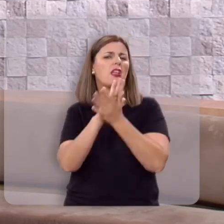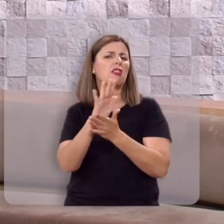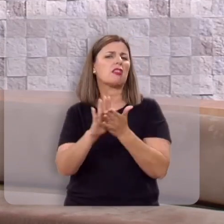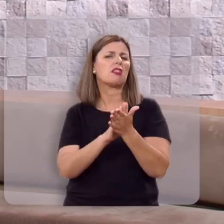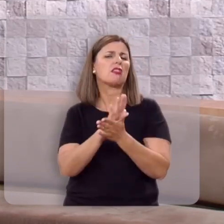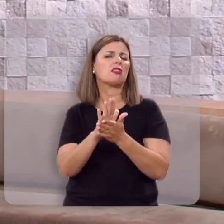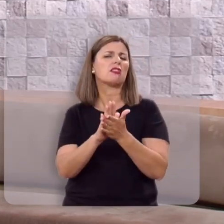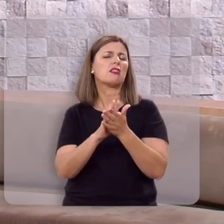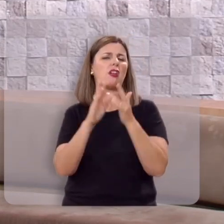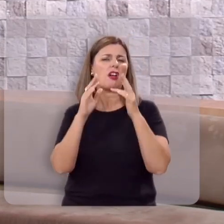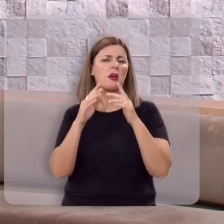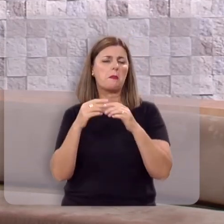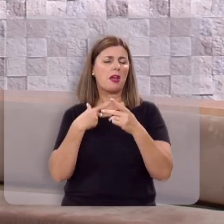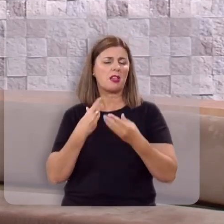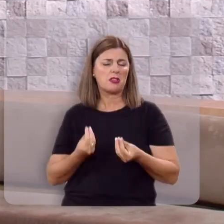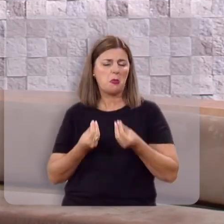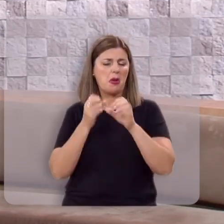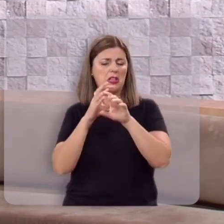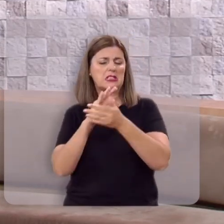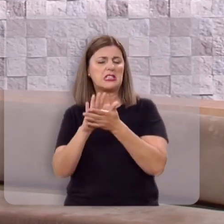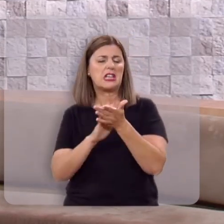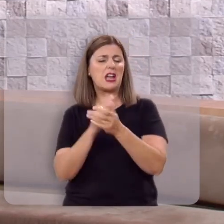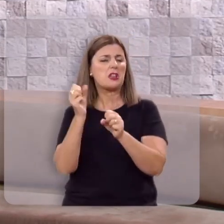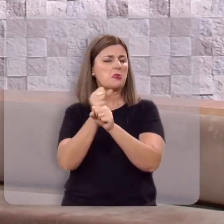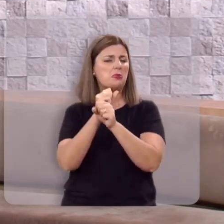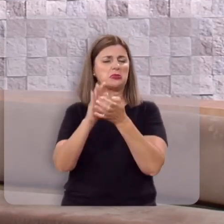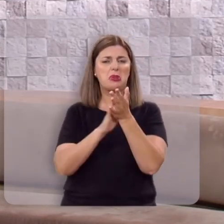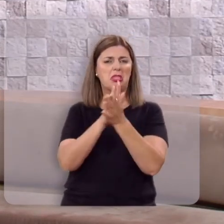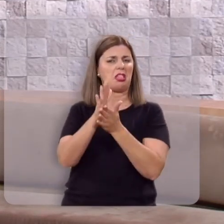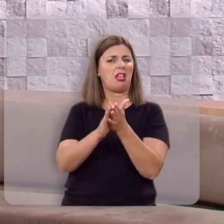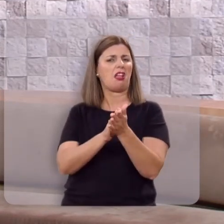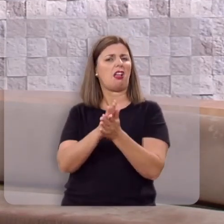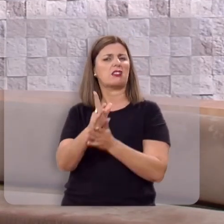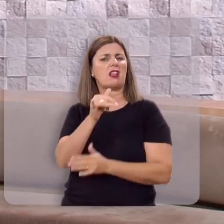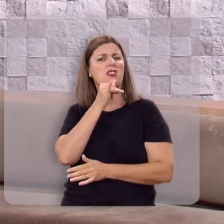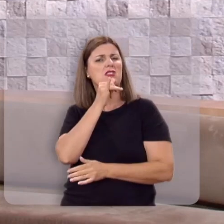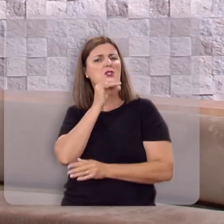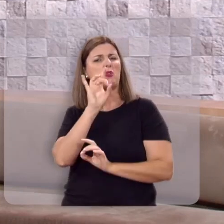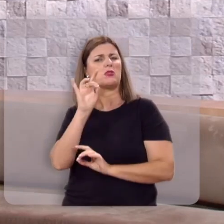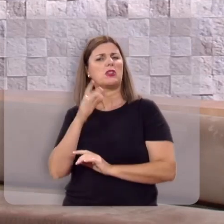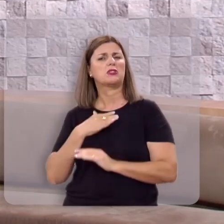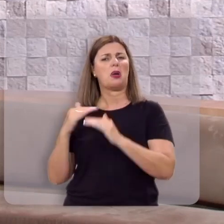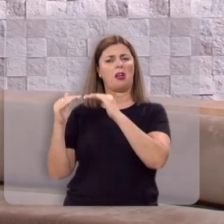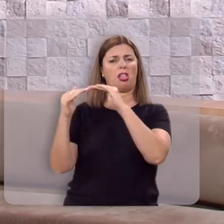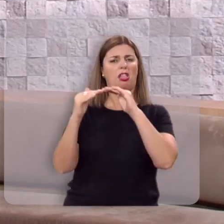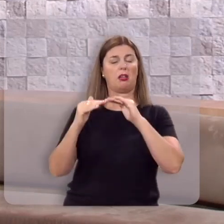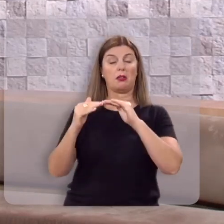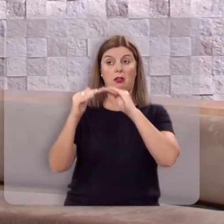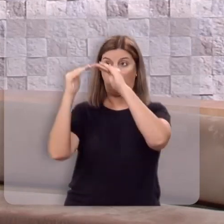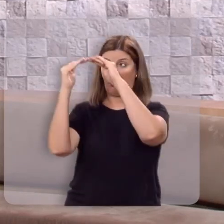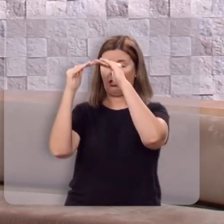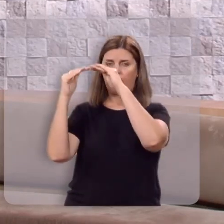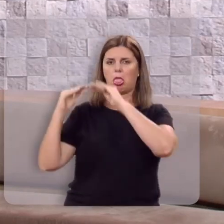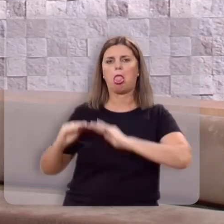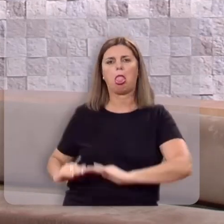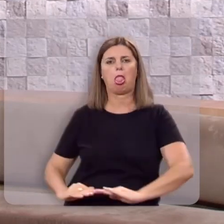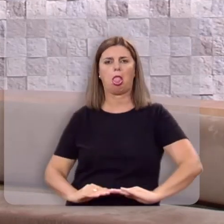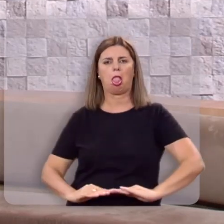respeito, que não edifica, que não constrói, que nivela você lá